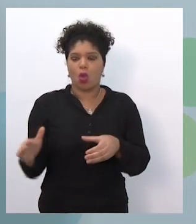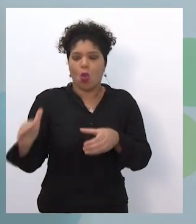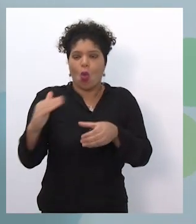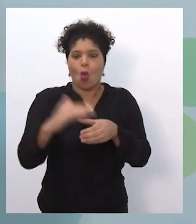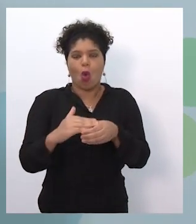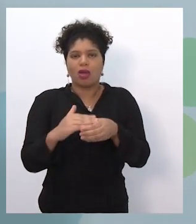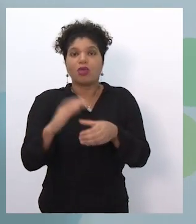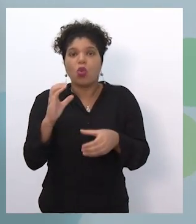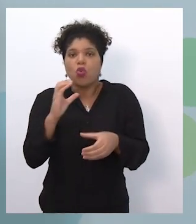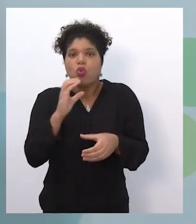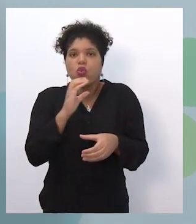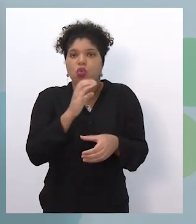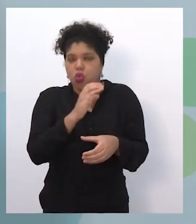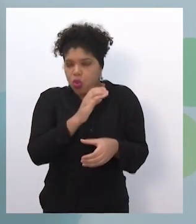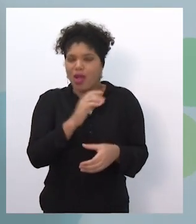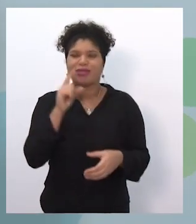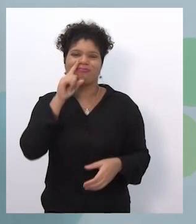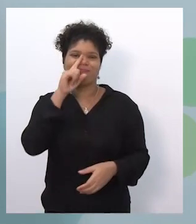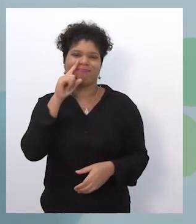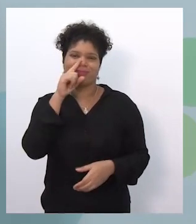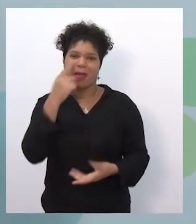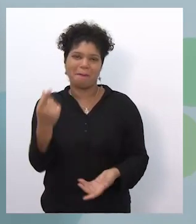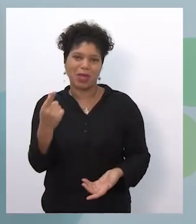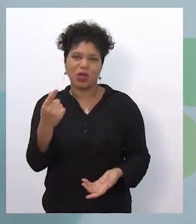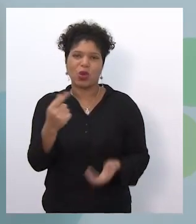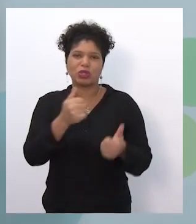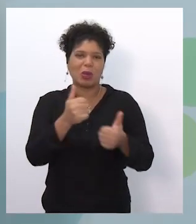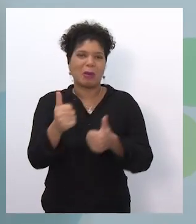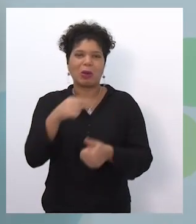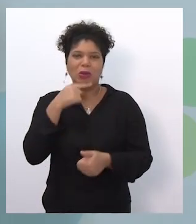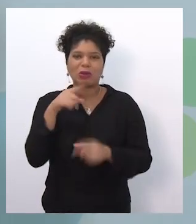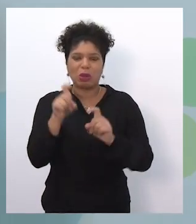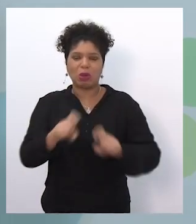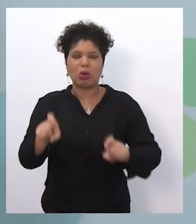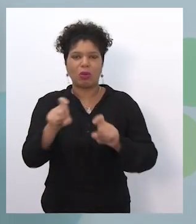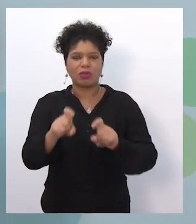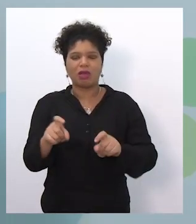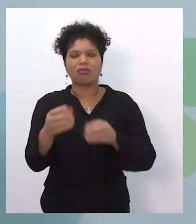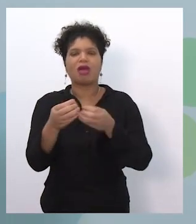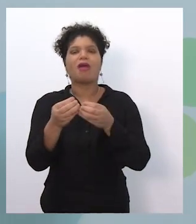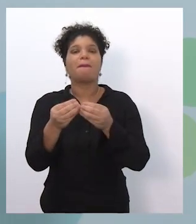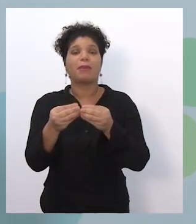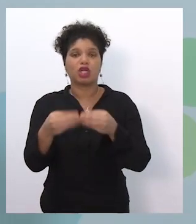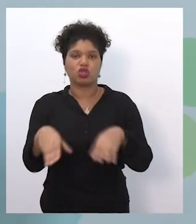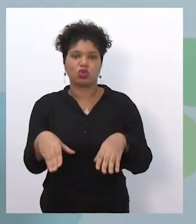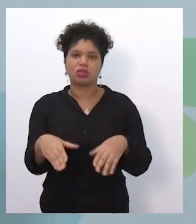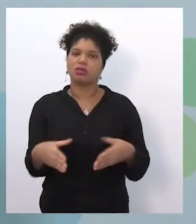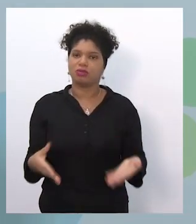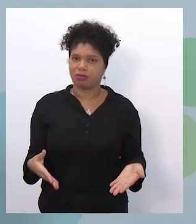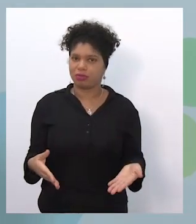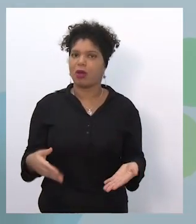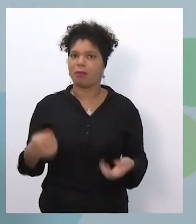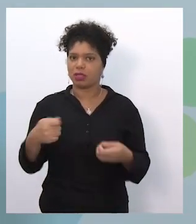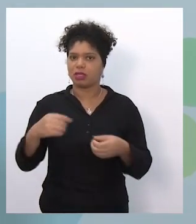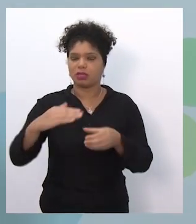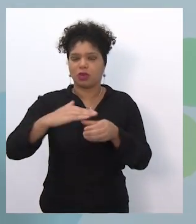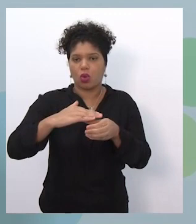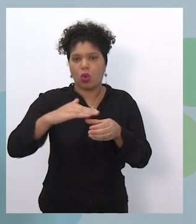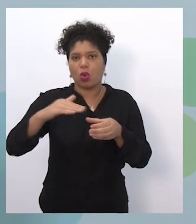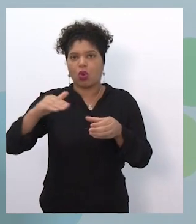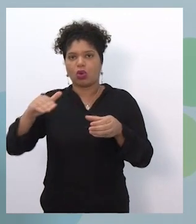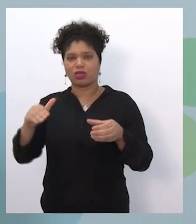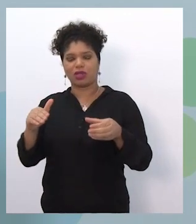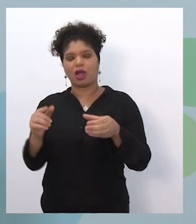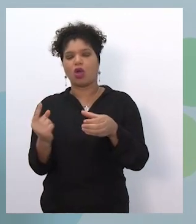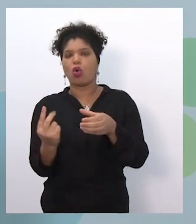tá bom? Então a gente sempre fala, ó, isso daqui tem que deixar respirando, não pode ficar nada em cima. Então é bastante